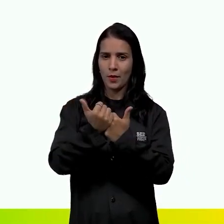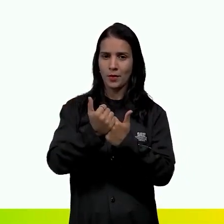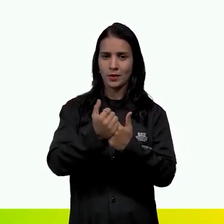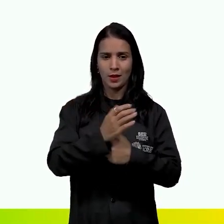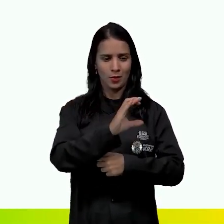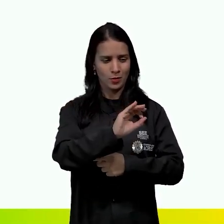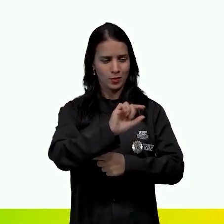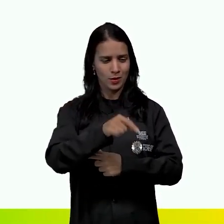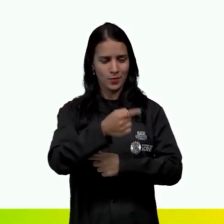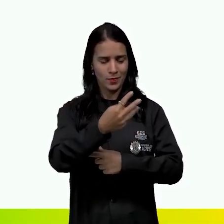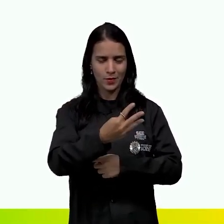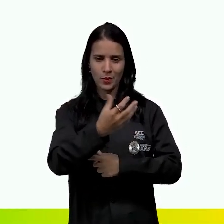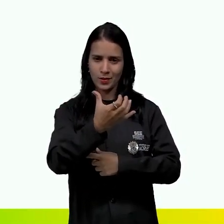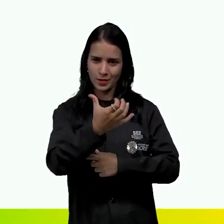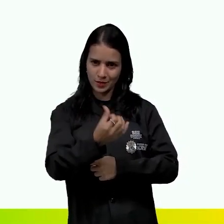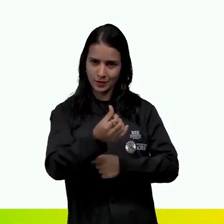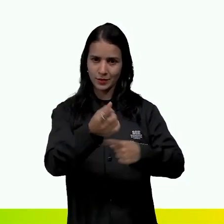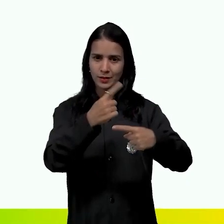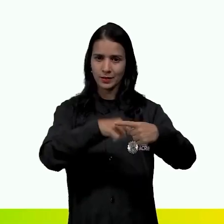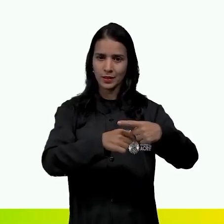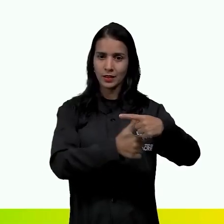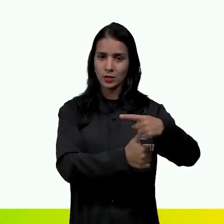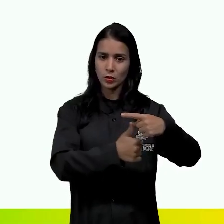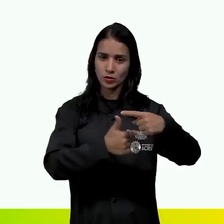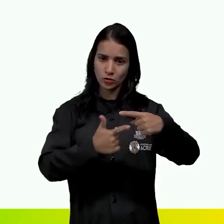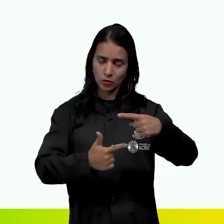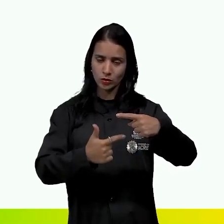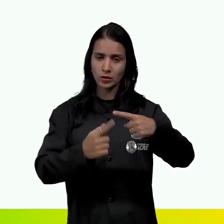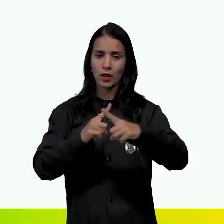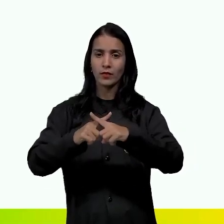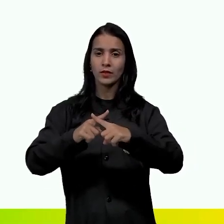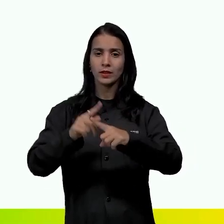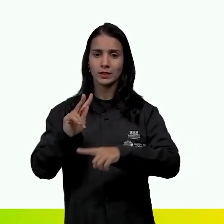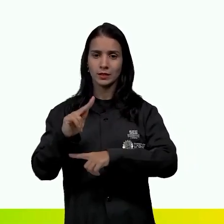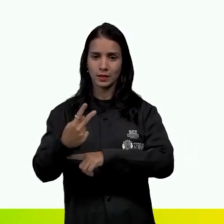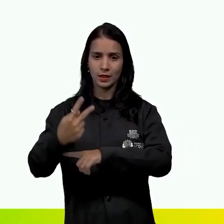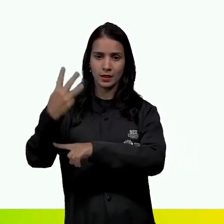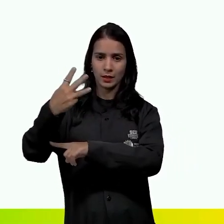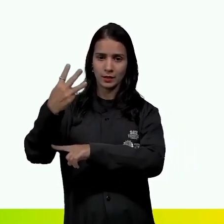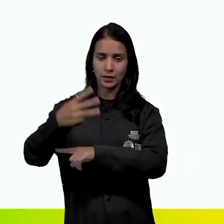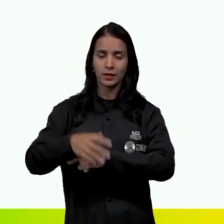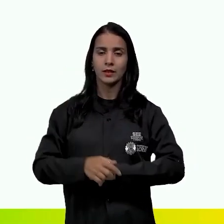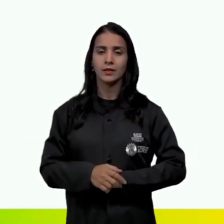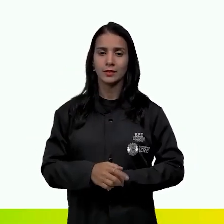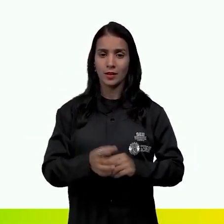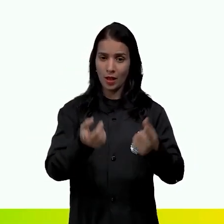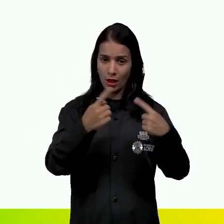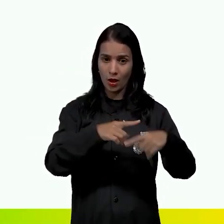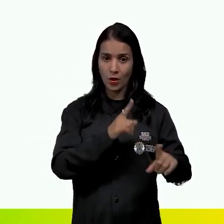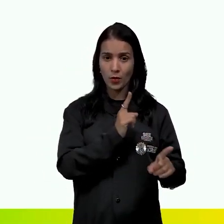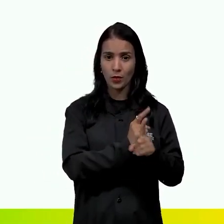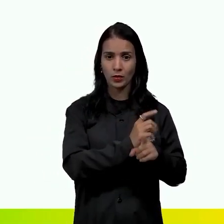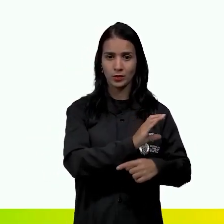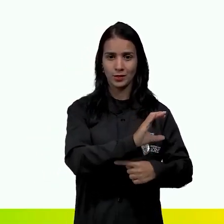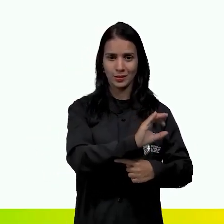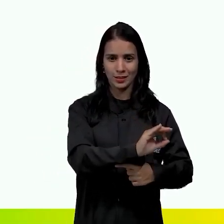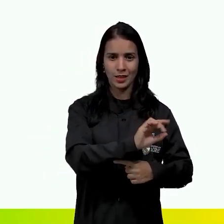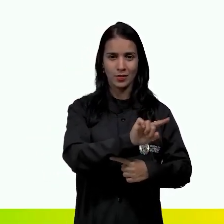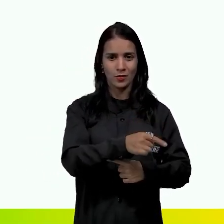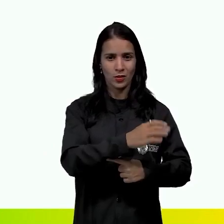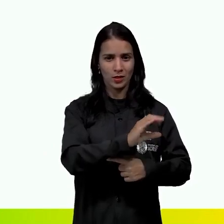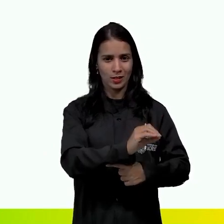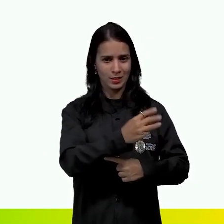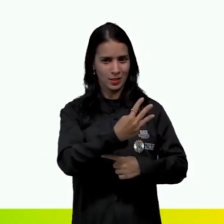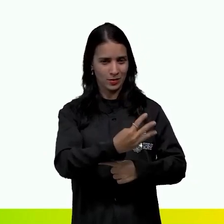dá 0,03. 0,03 h ao cubo. Agora, veja. Eu tenho o volume